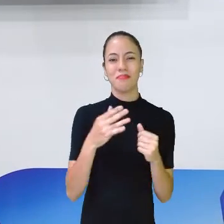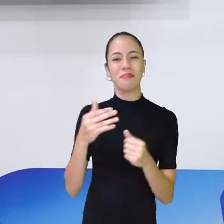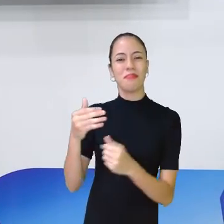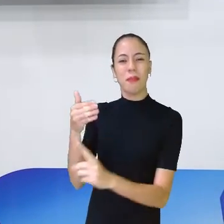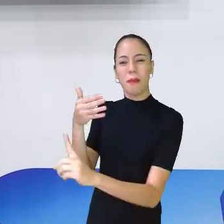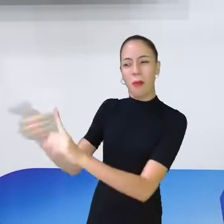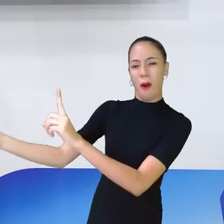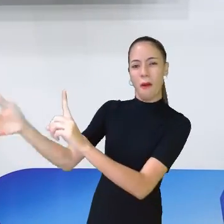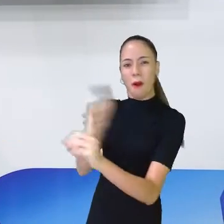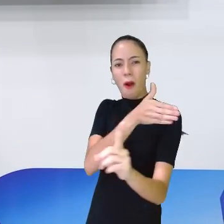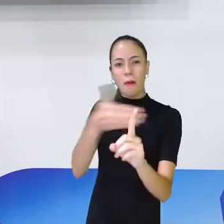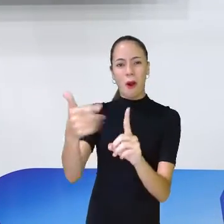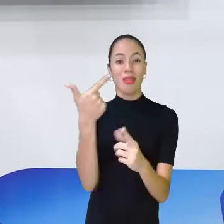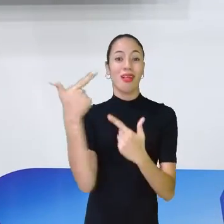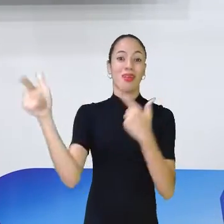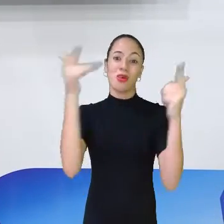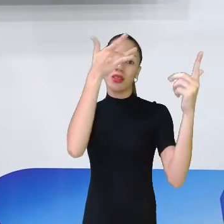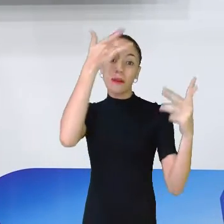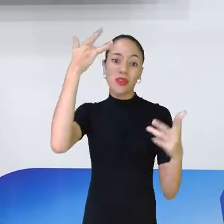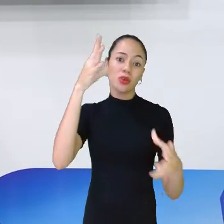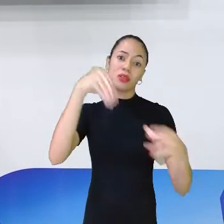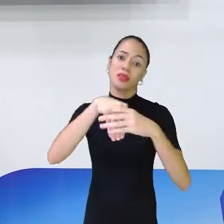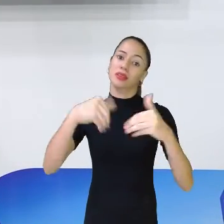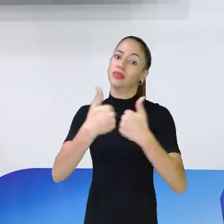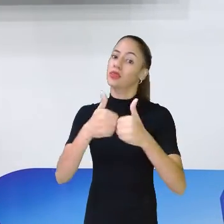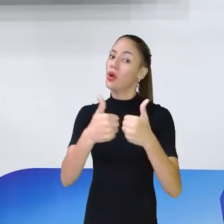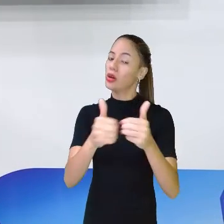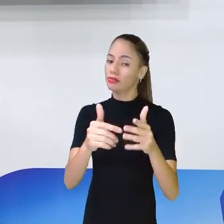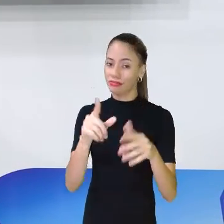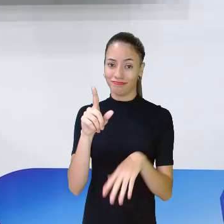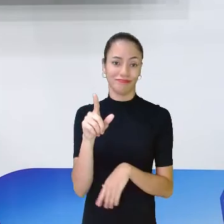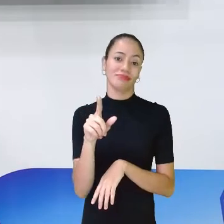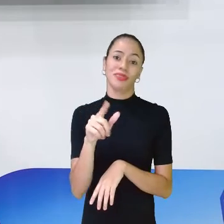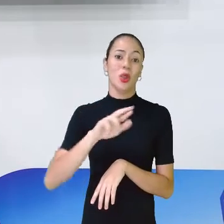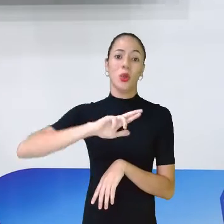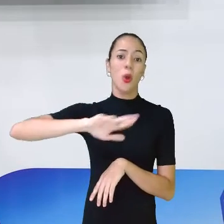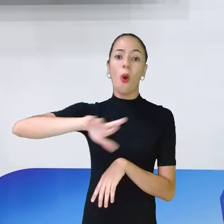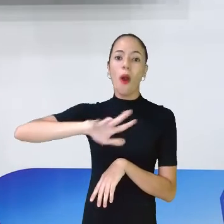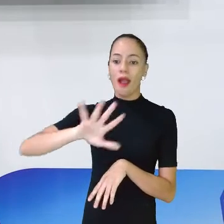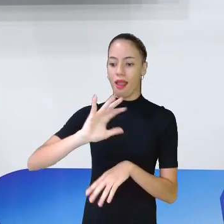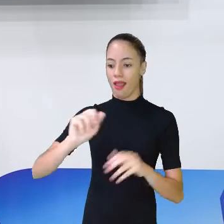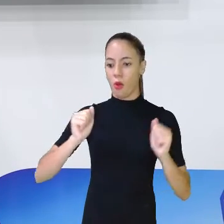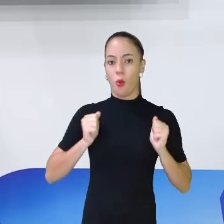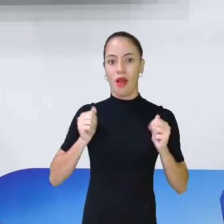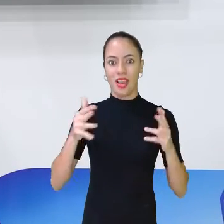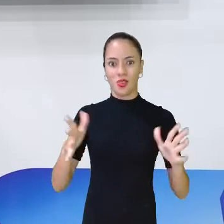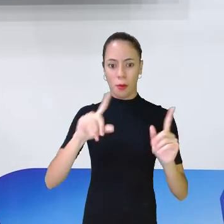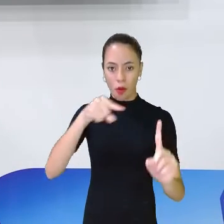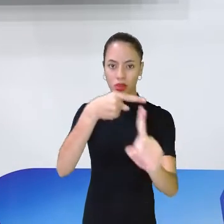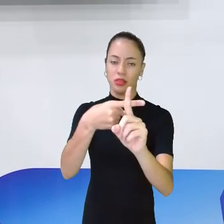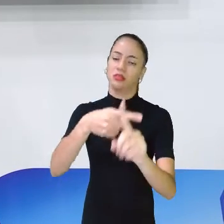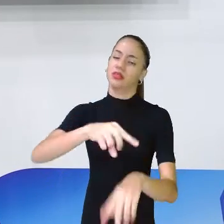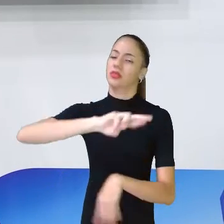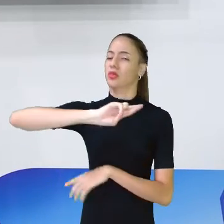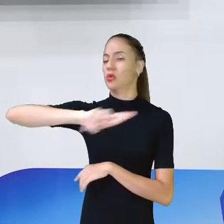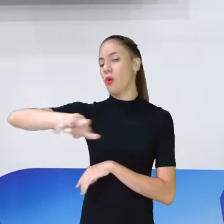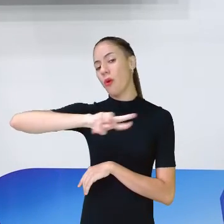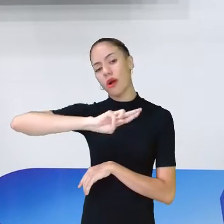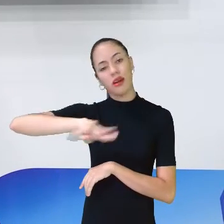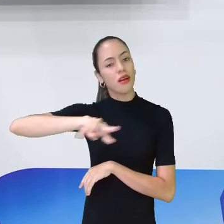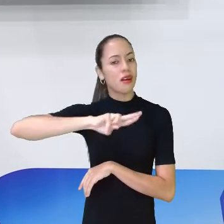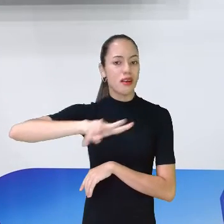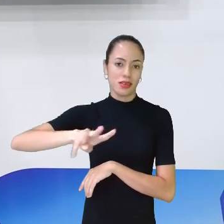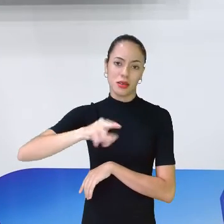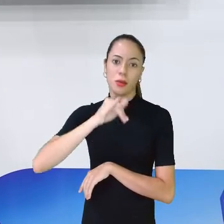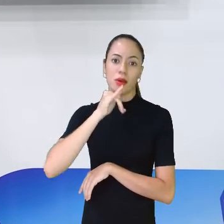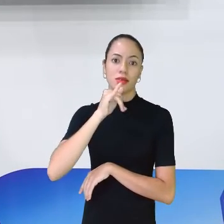uma atitude adequada, uma atitude de um cidadão consciente, de um cidadão que